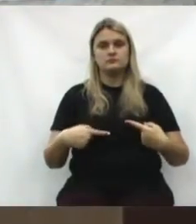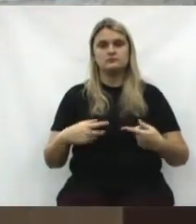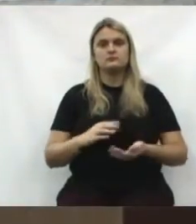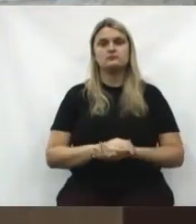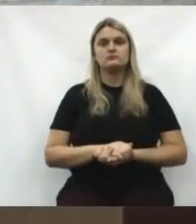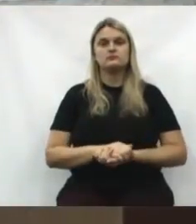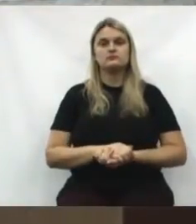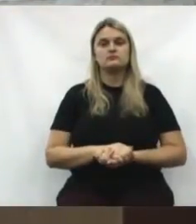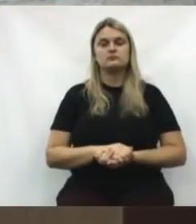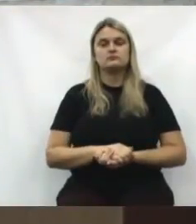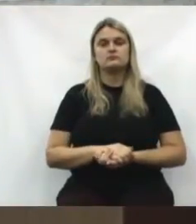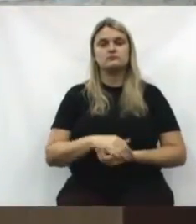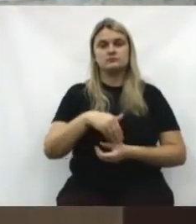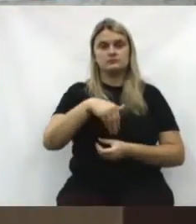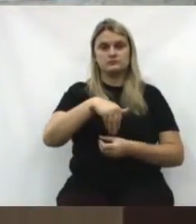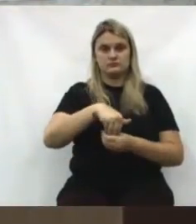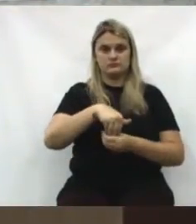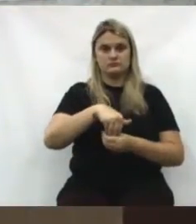Em discussão?